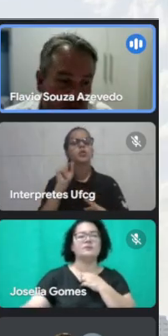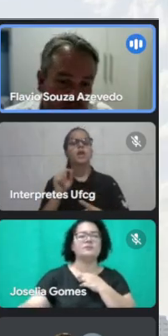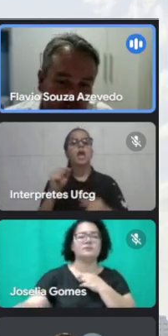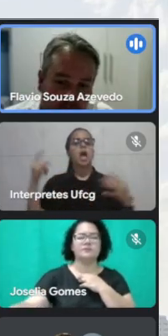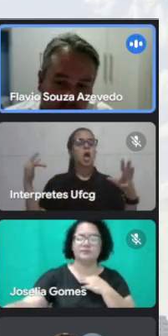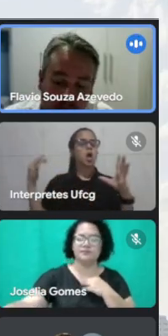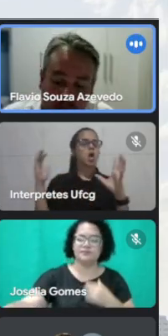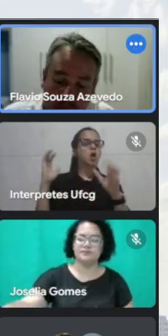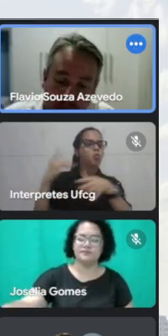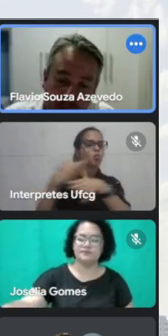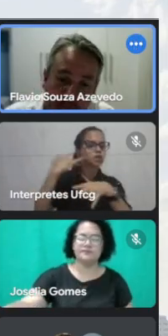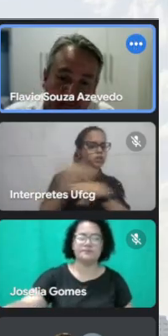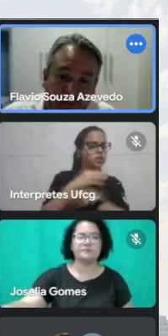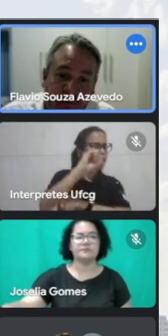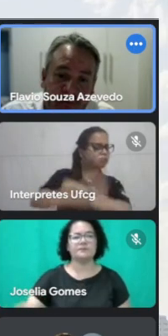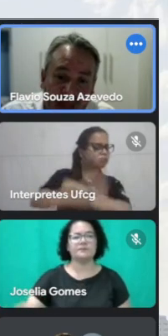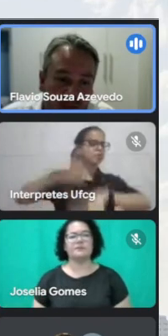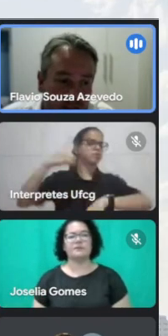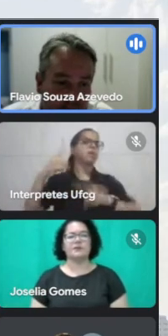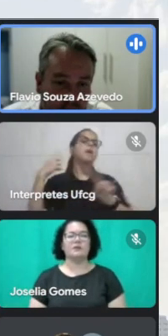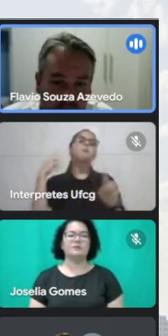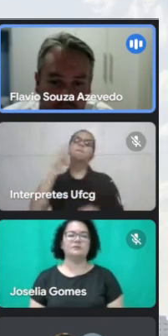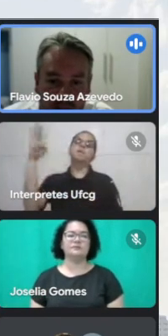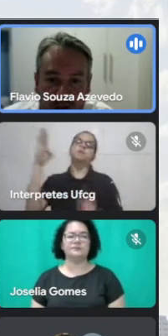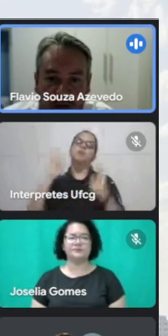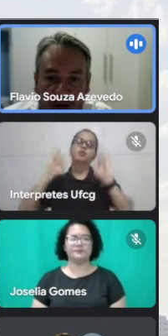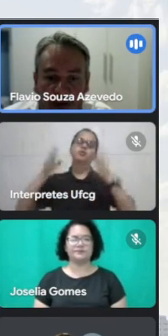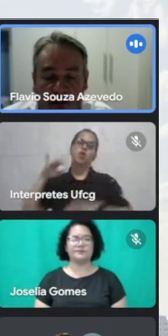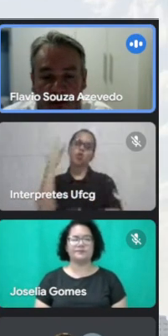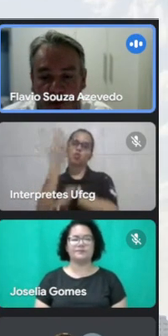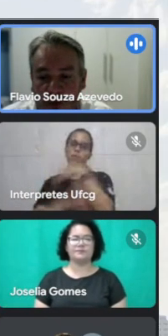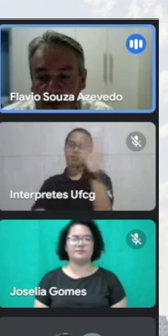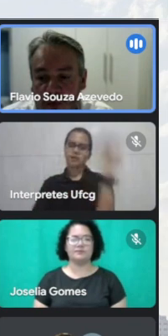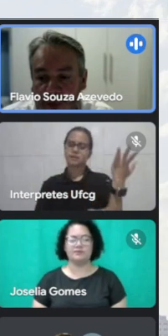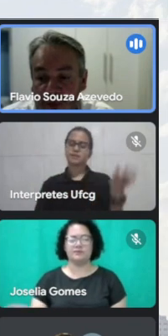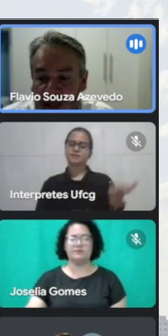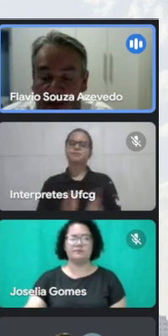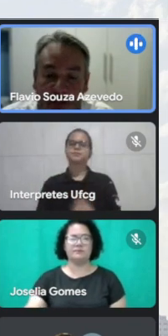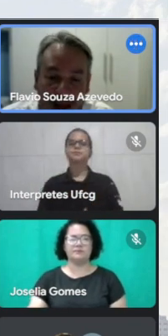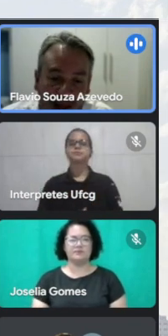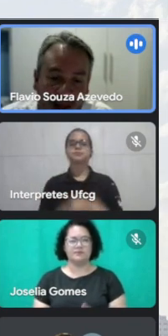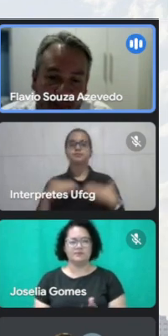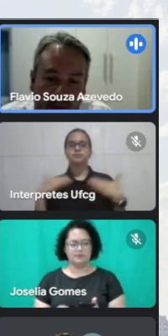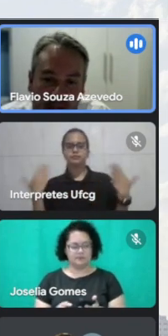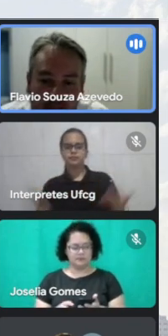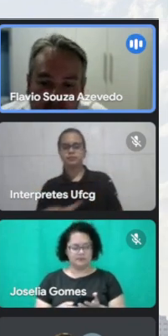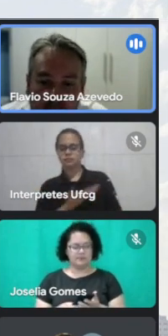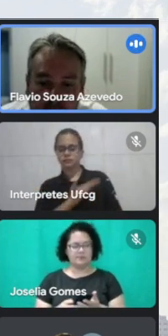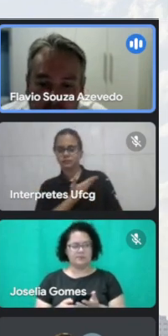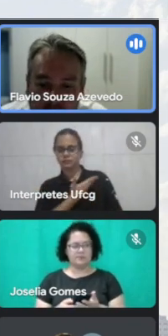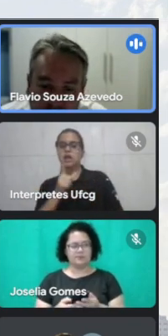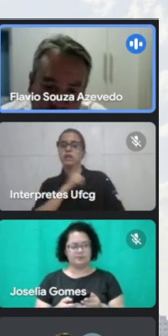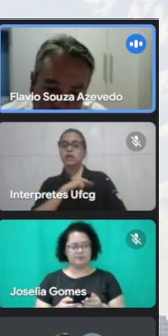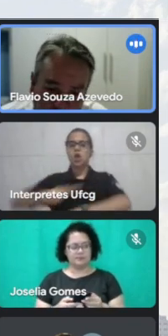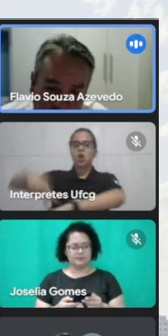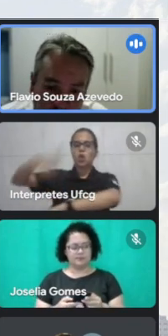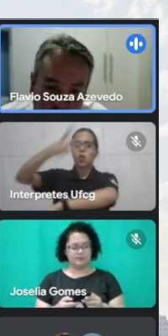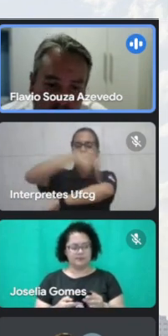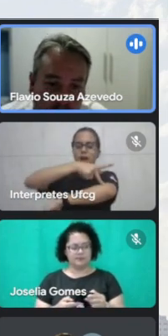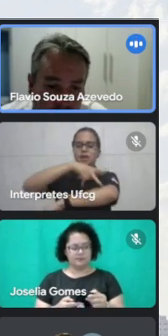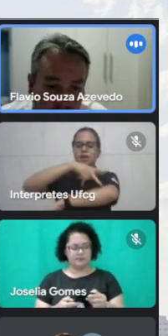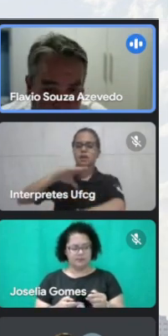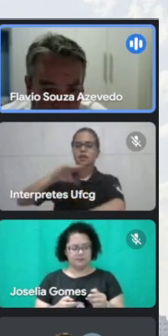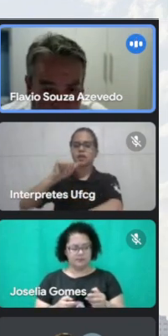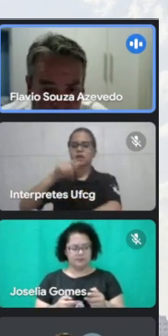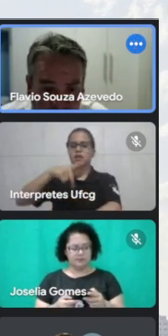inclusive em questão ambiental. Dentro desse contexto, né, o projeto Parque Capibaribe, que é um projeto que foi desenvolvido